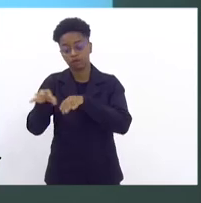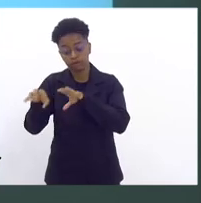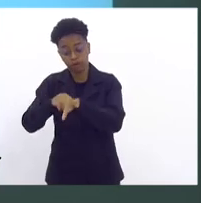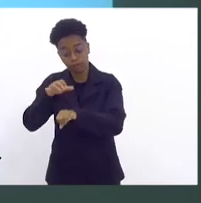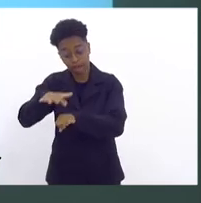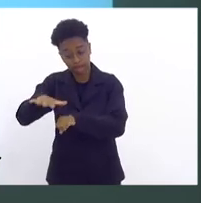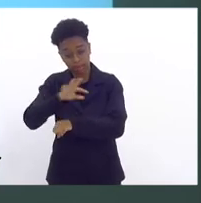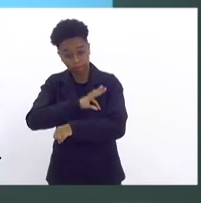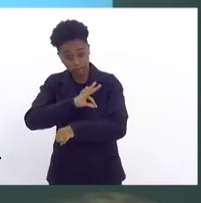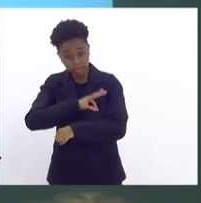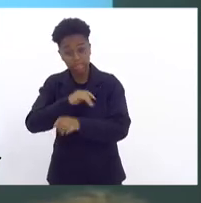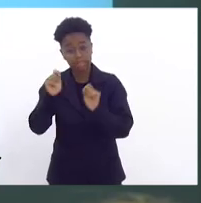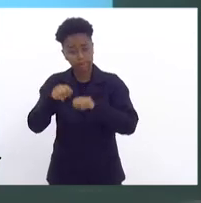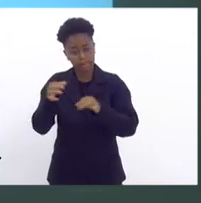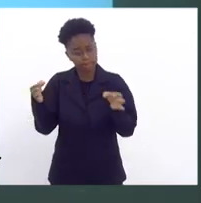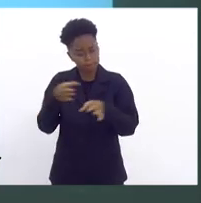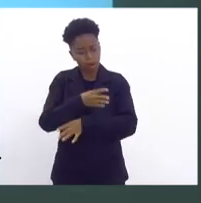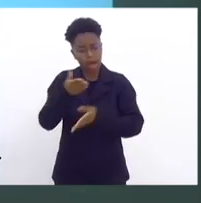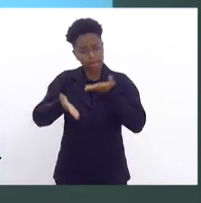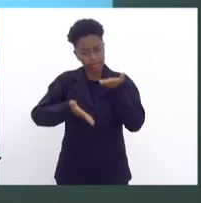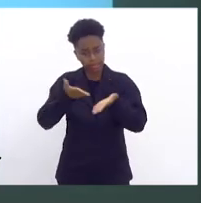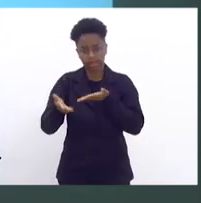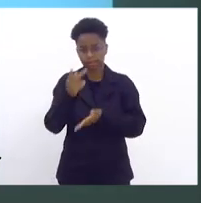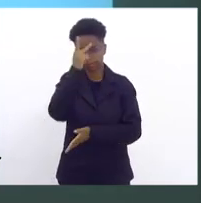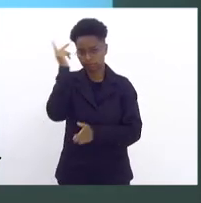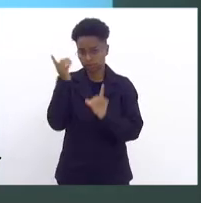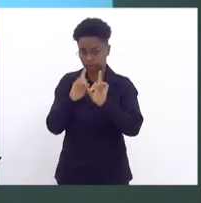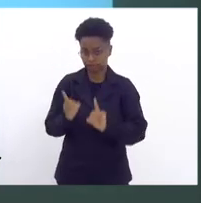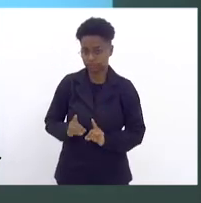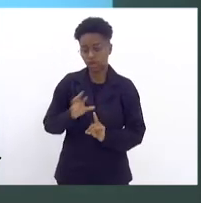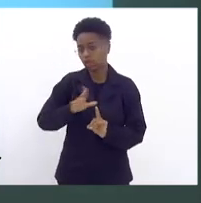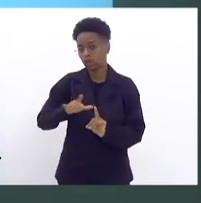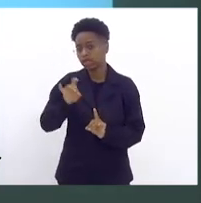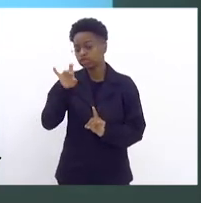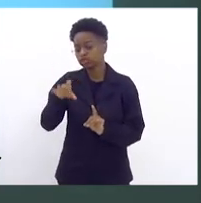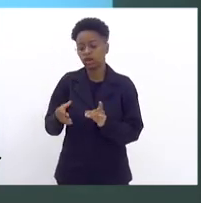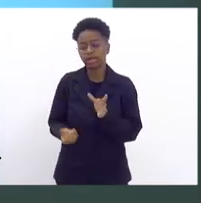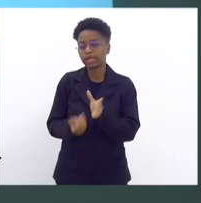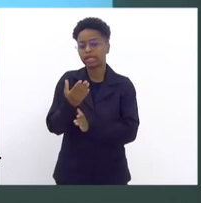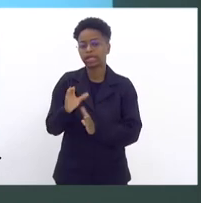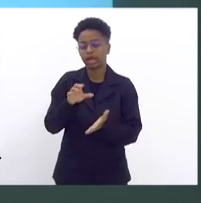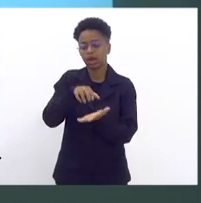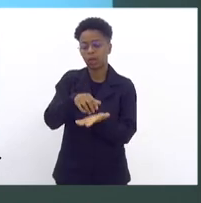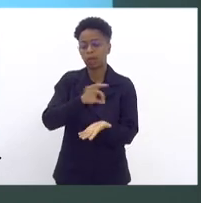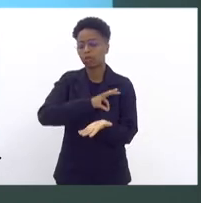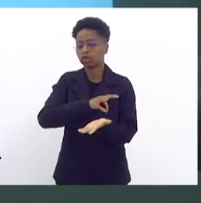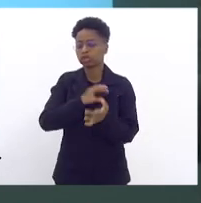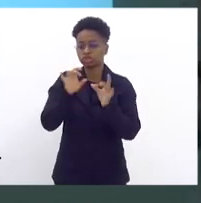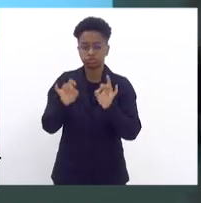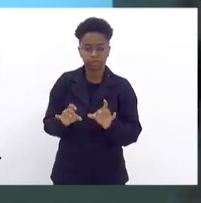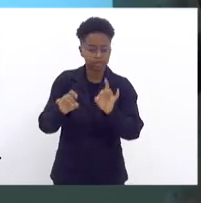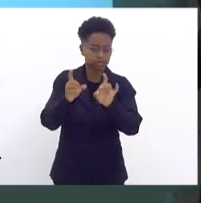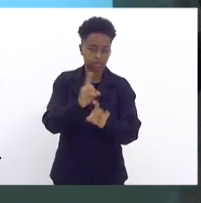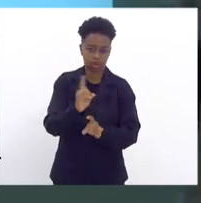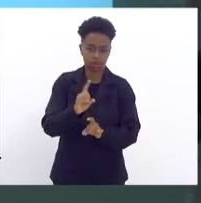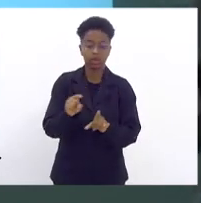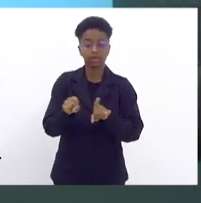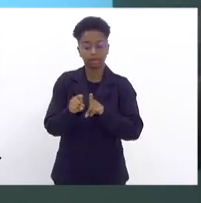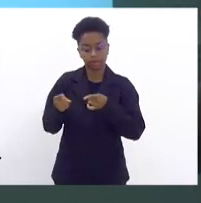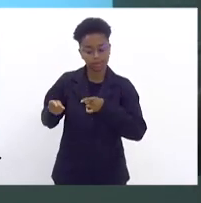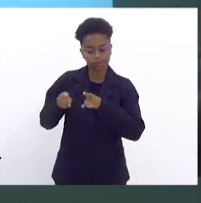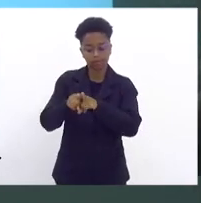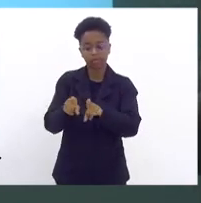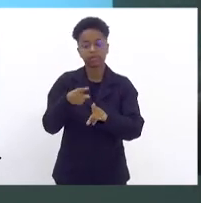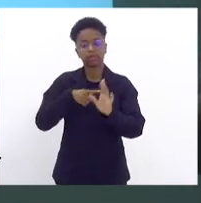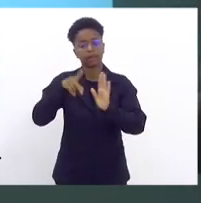Polícia preparado para atender essas pessoas não só na criação numa delegacia especializada né E a gente tem paralelo isso também